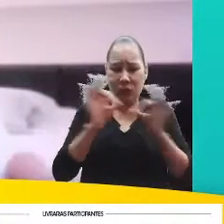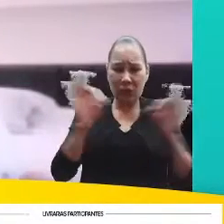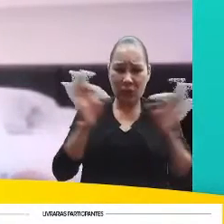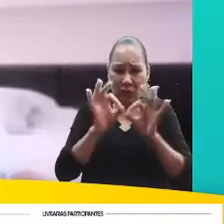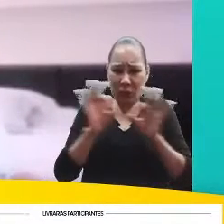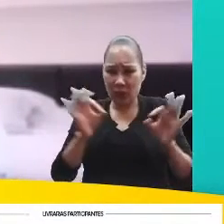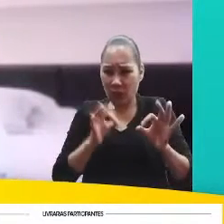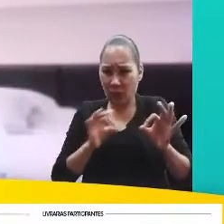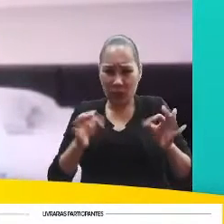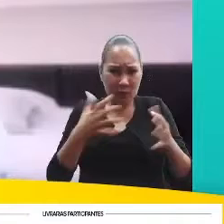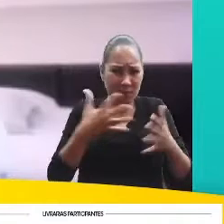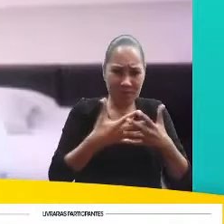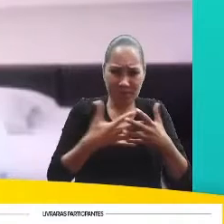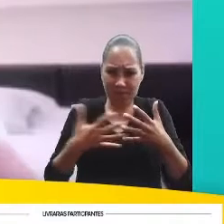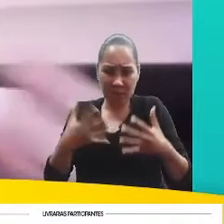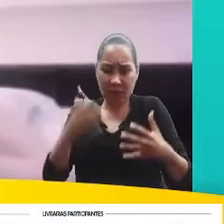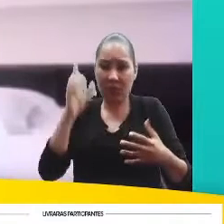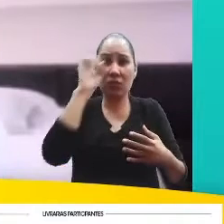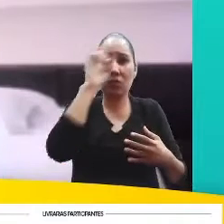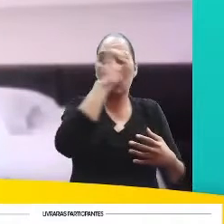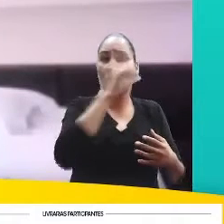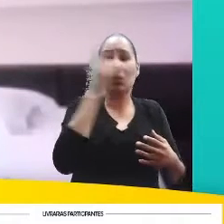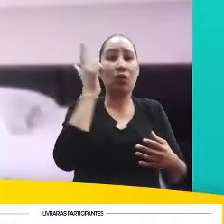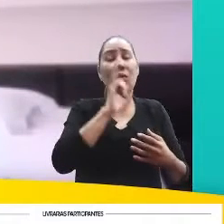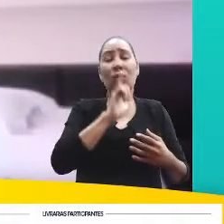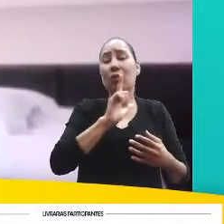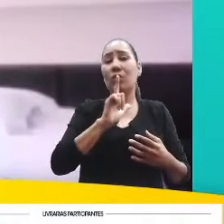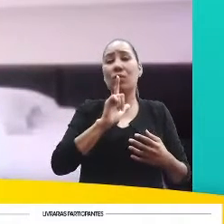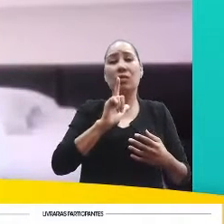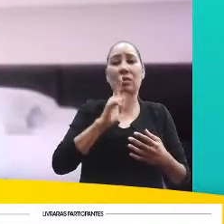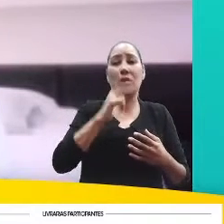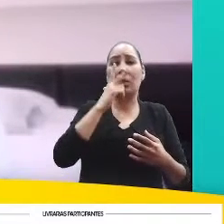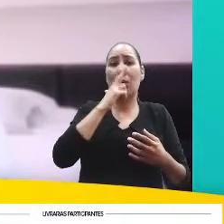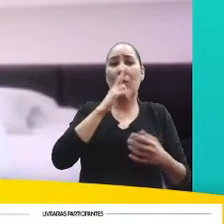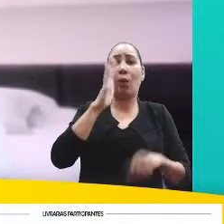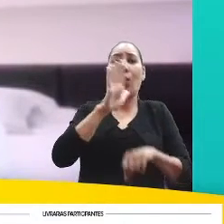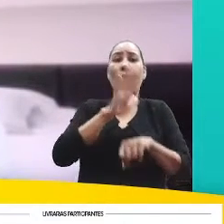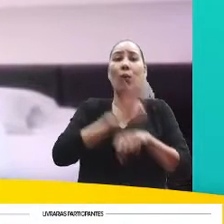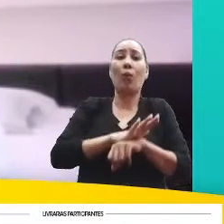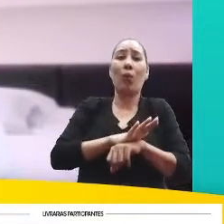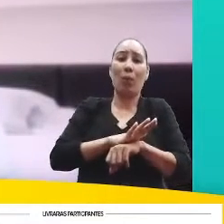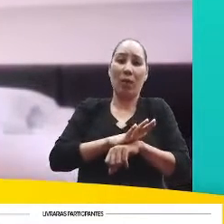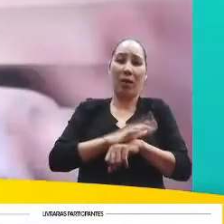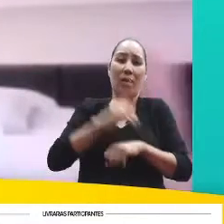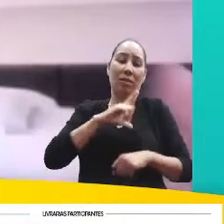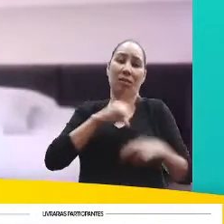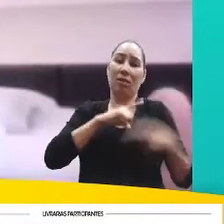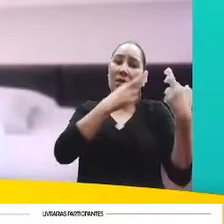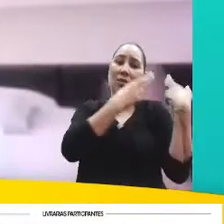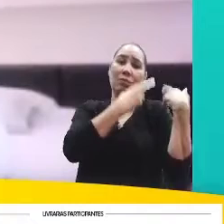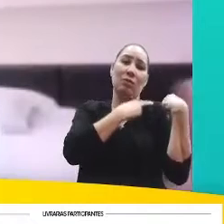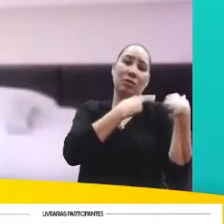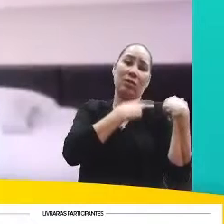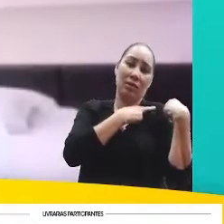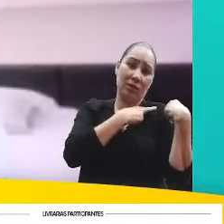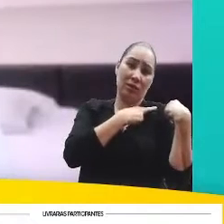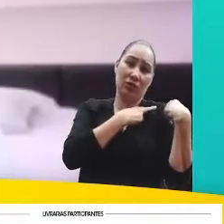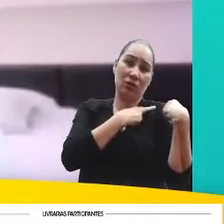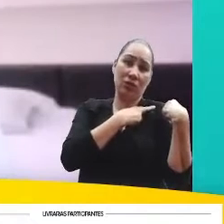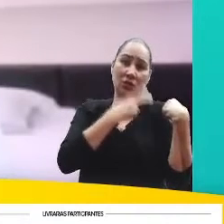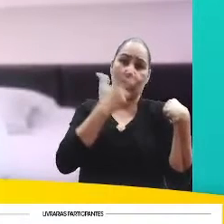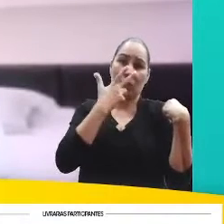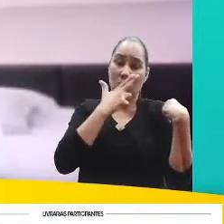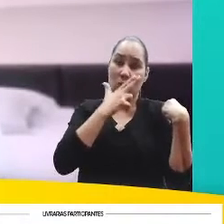é tão difícil que nós não podemos nos exigir ter a capacidade de